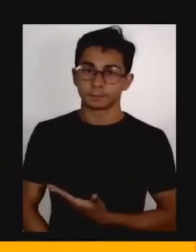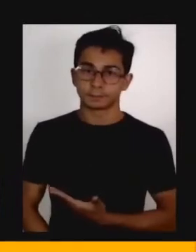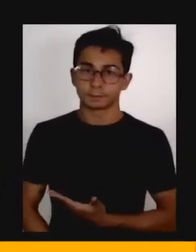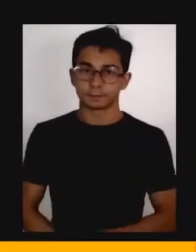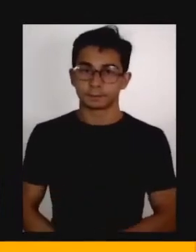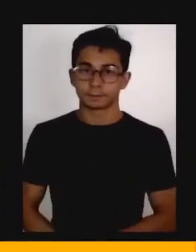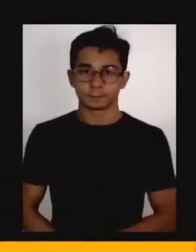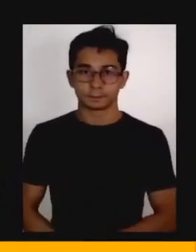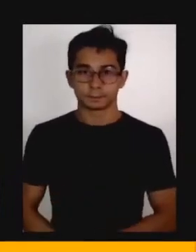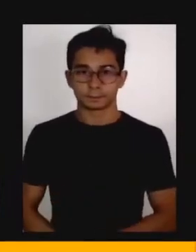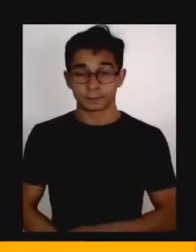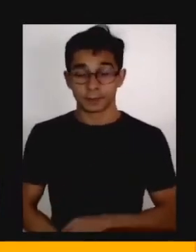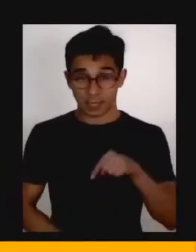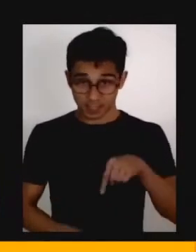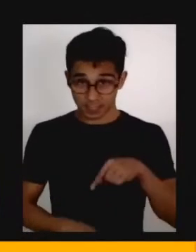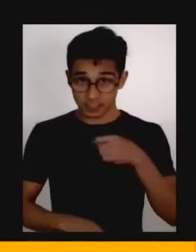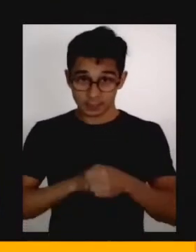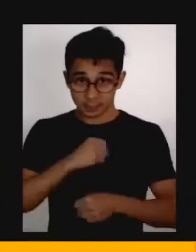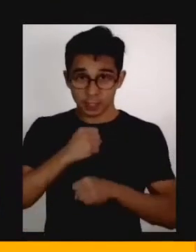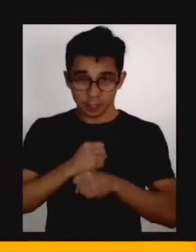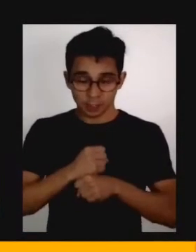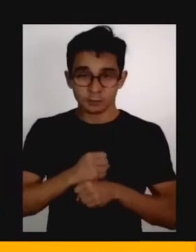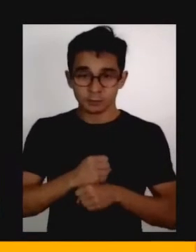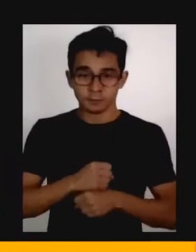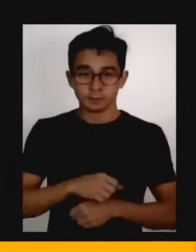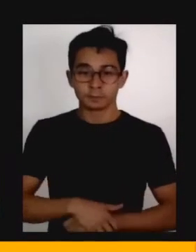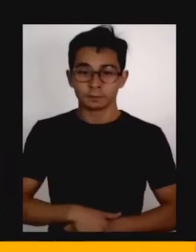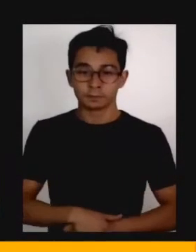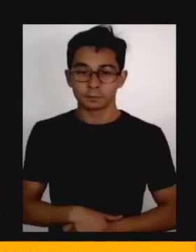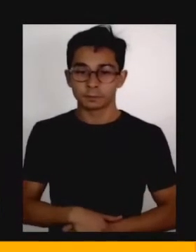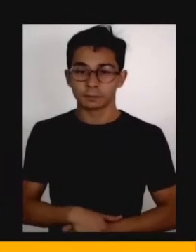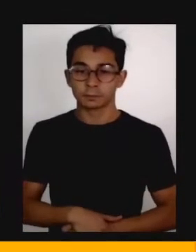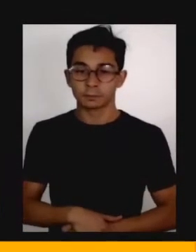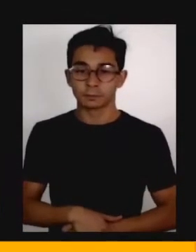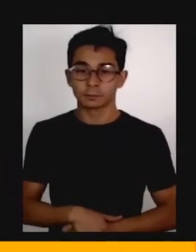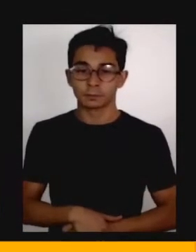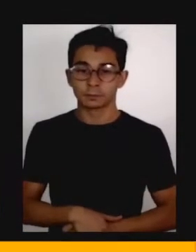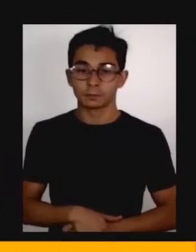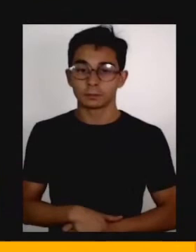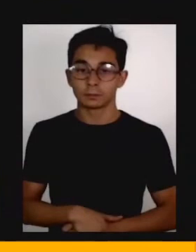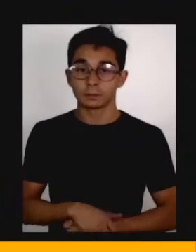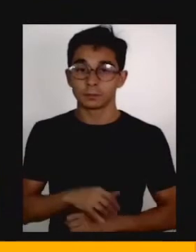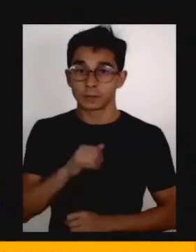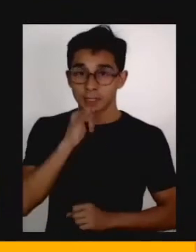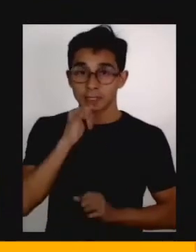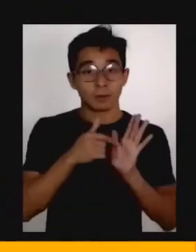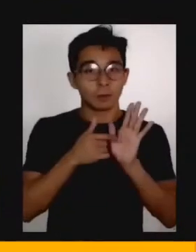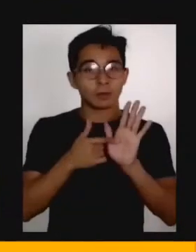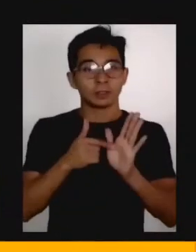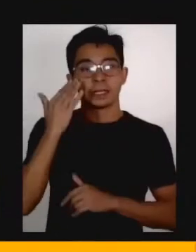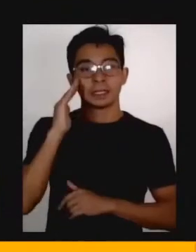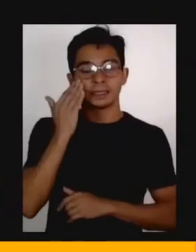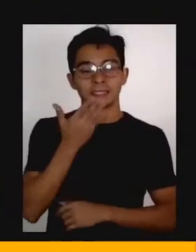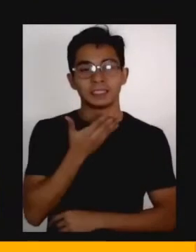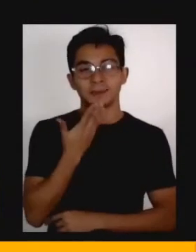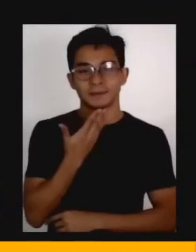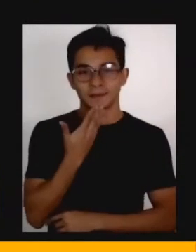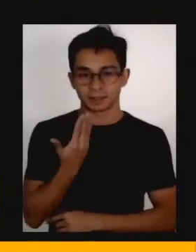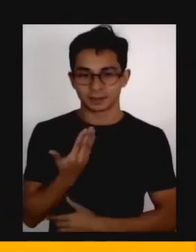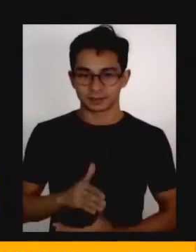exemplos desse ano, que acredito que tornam mais, tudo que eu estou falando um pouquinho mais fácil de